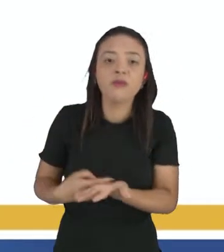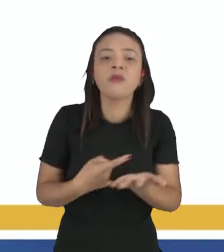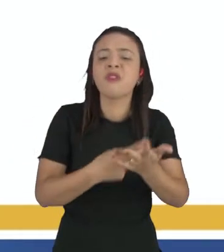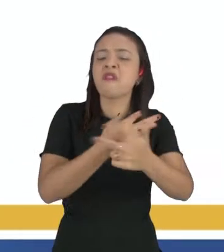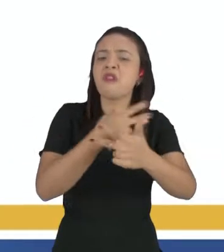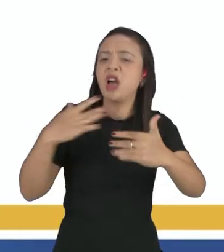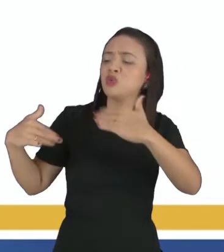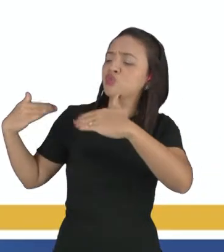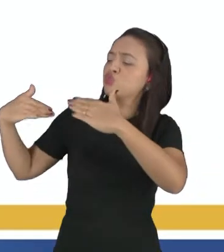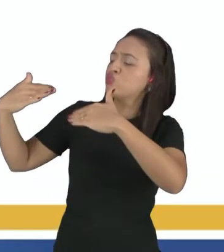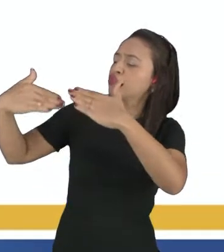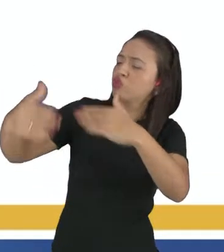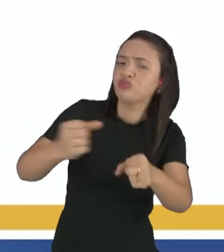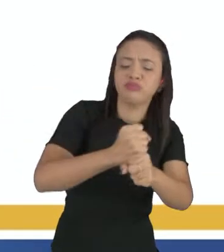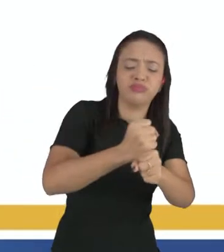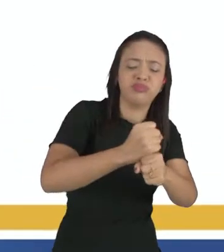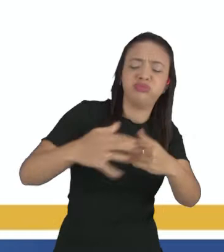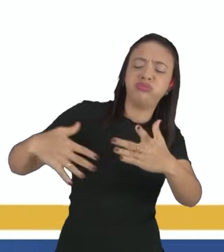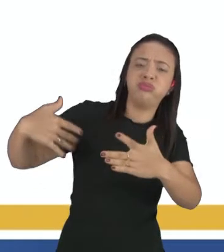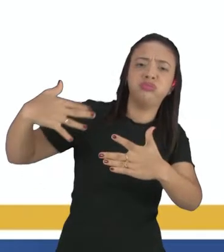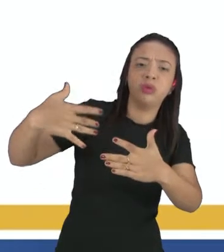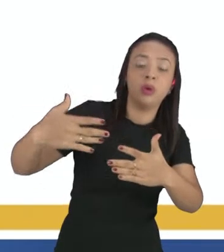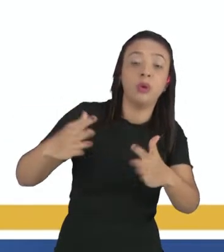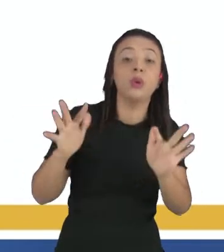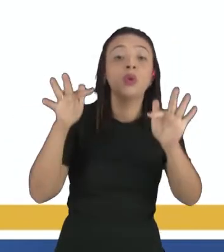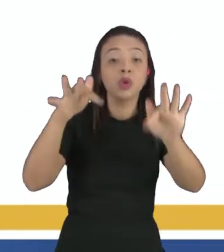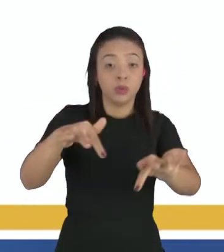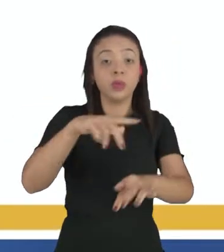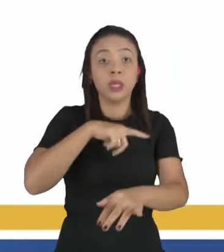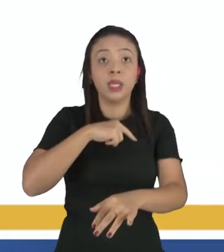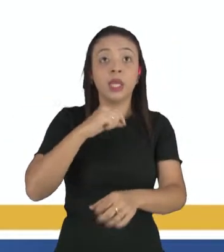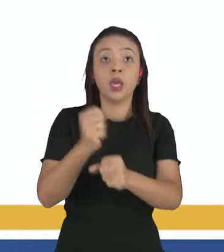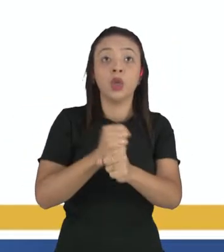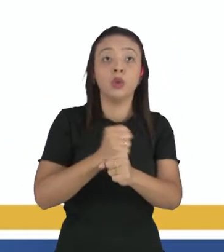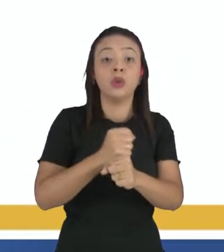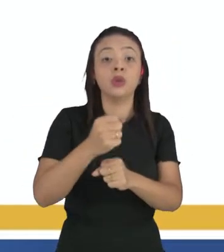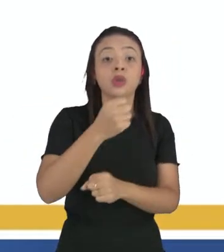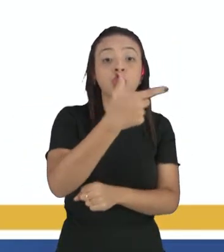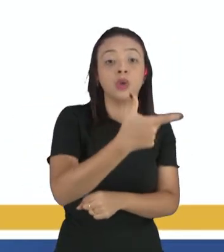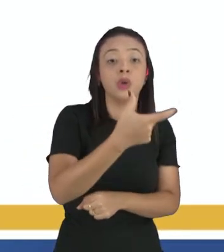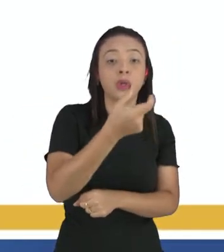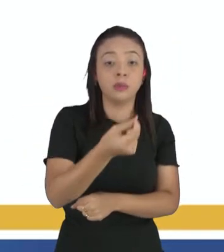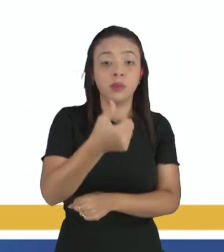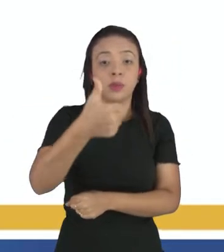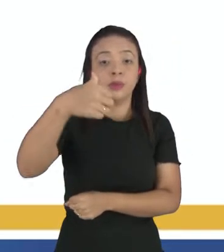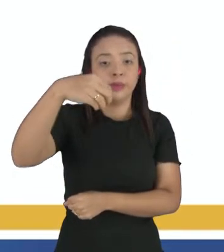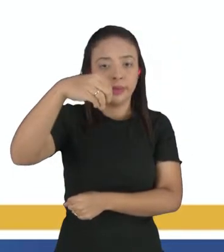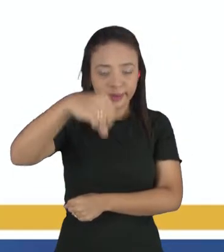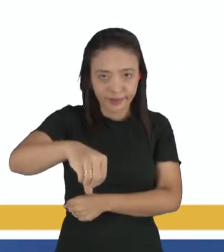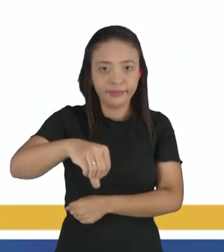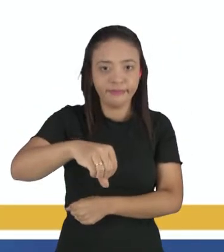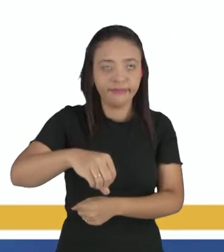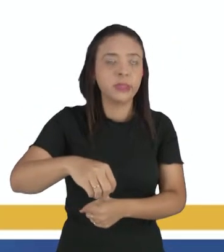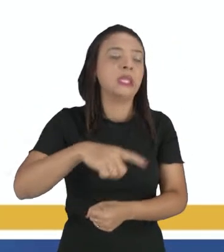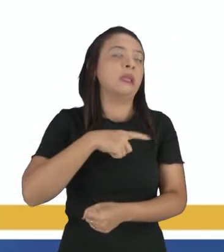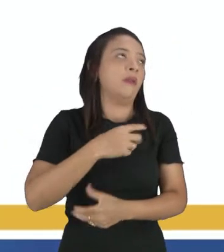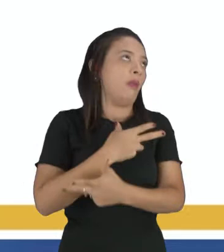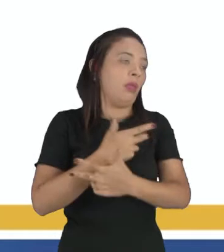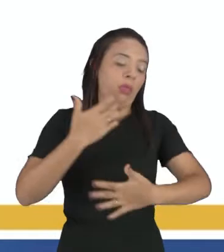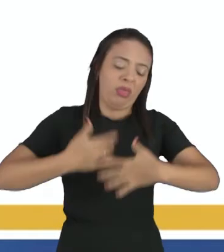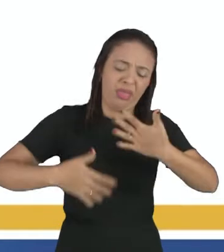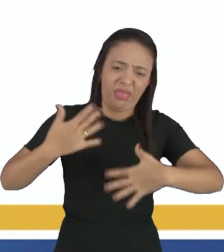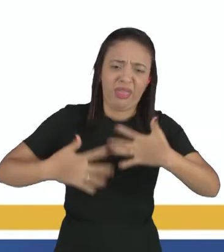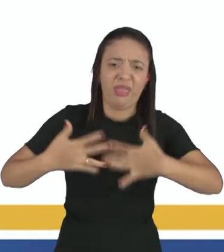ao longo da história. O último que vigora até hoje é o de 2019 e que ainda causa muita